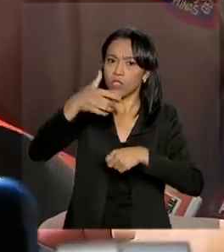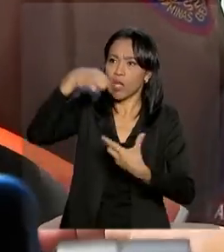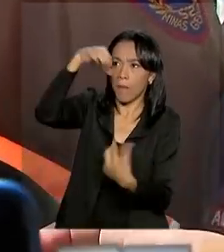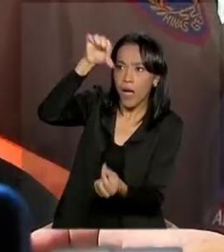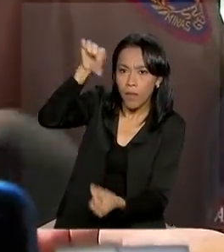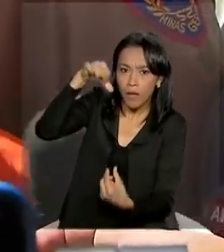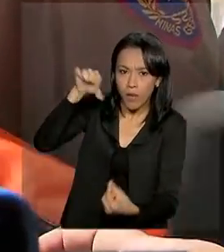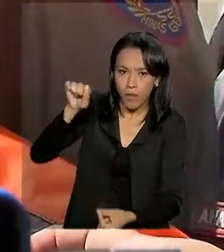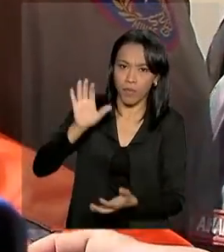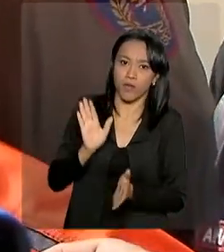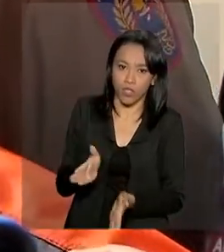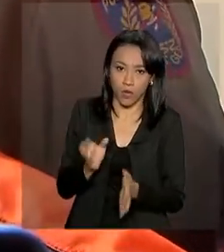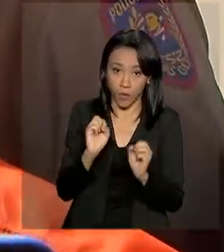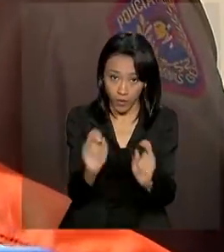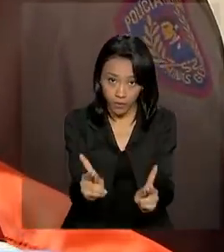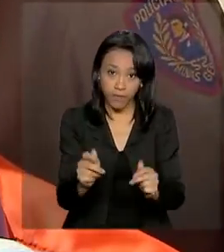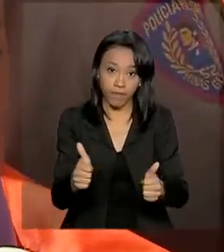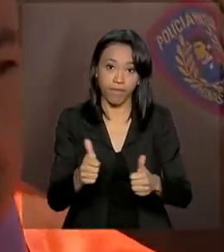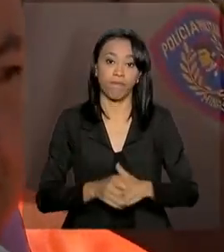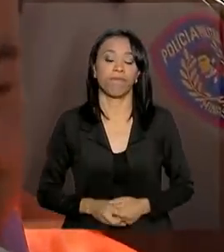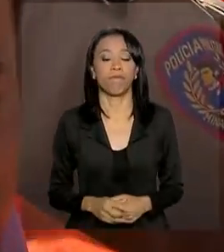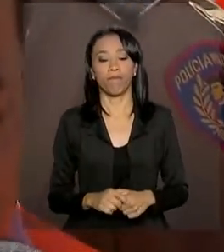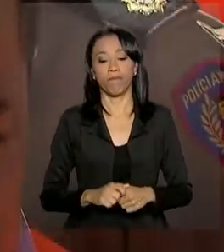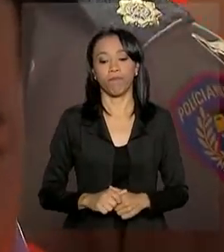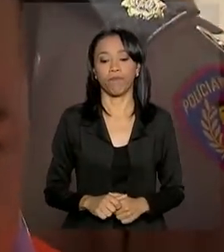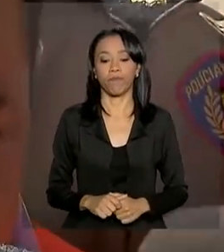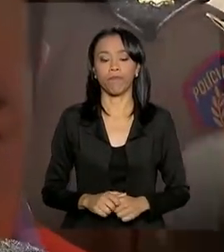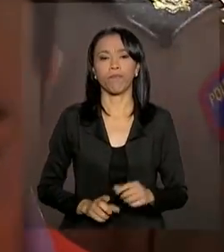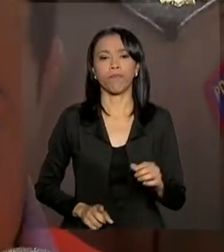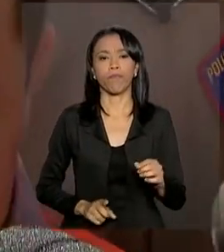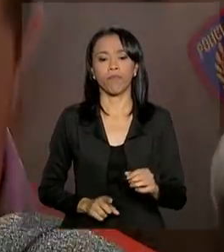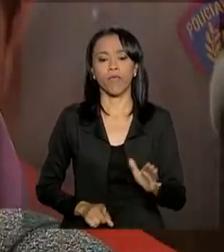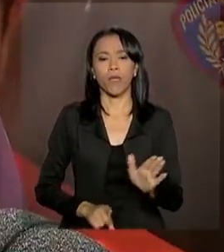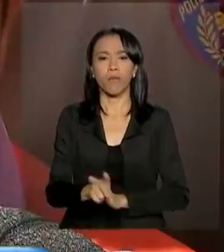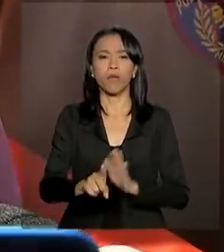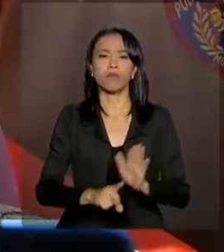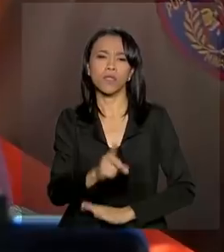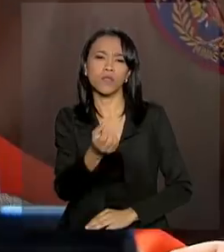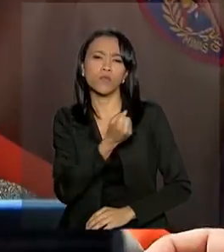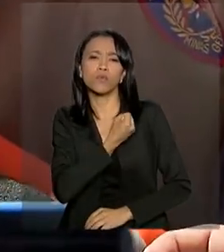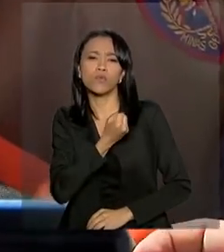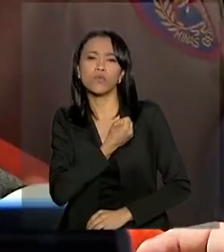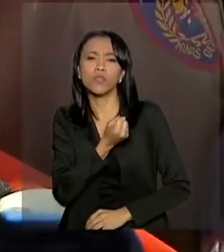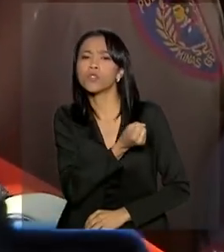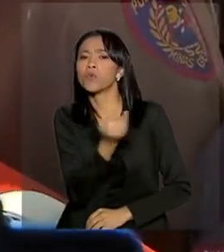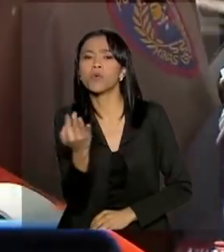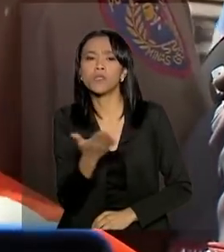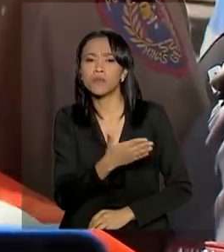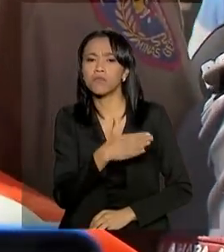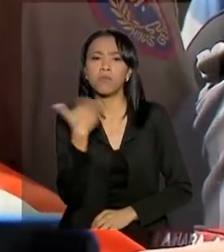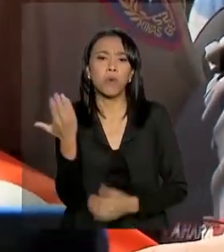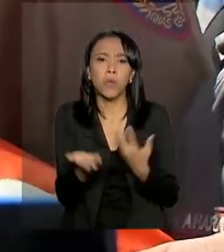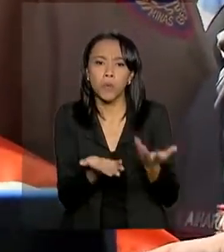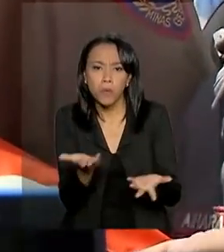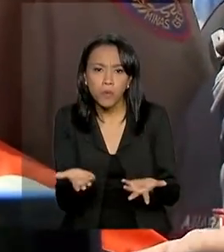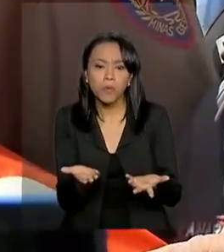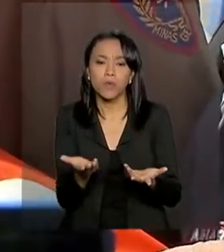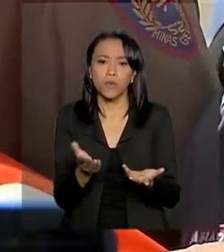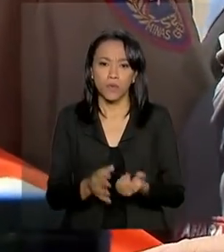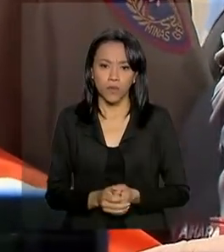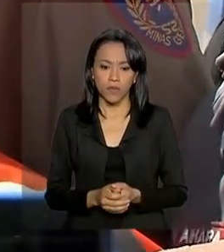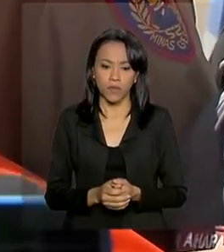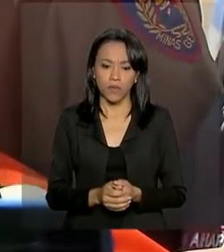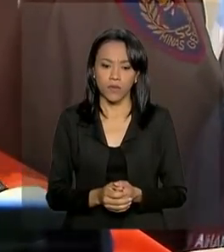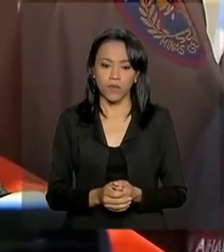do Conhecimento. Ok? O número de óbitos, né, eram 58, agora são 60. No 58 eu estava,